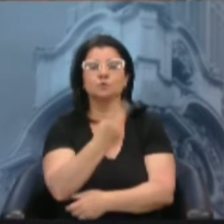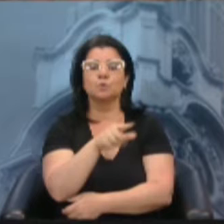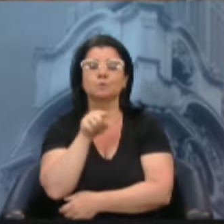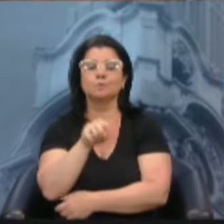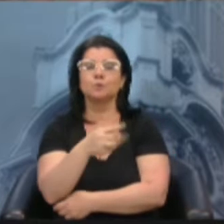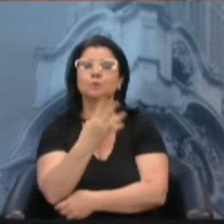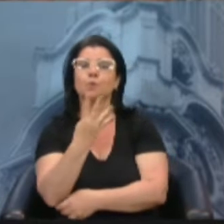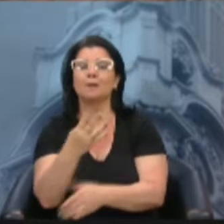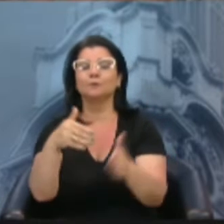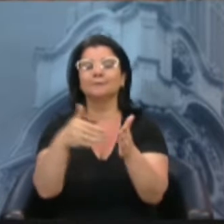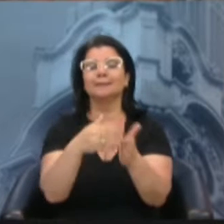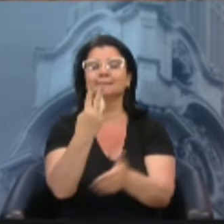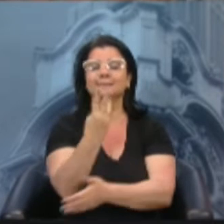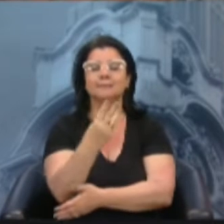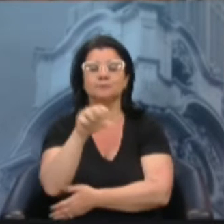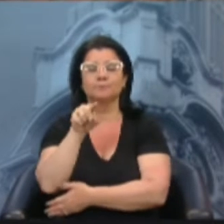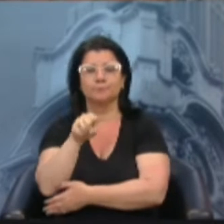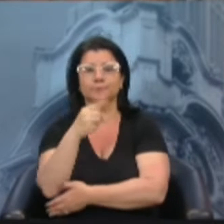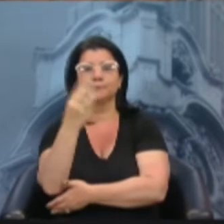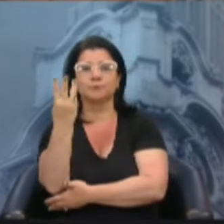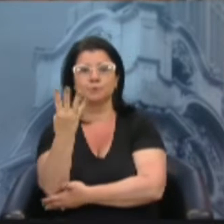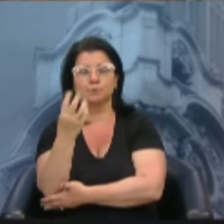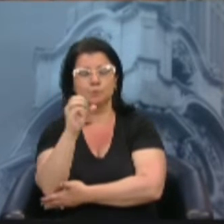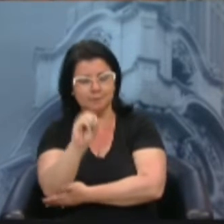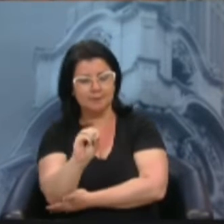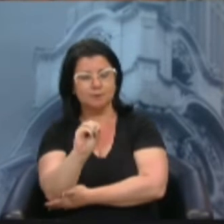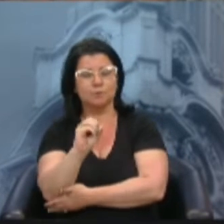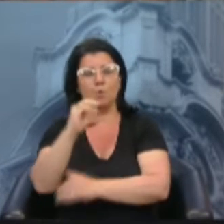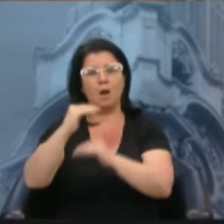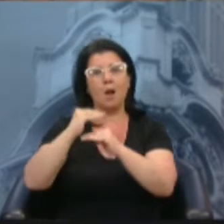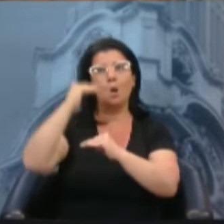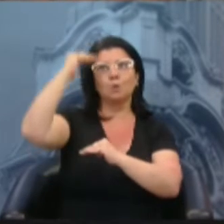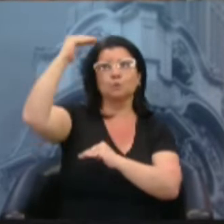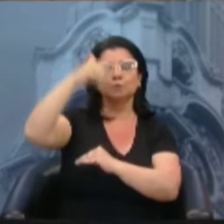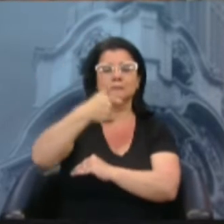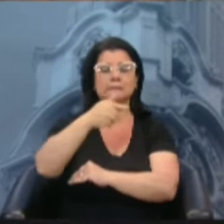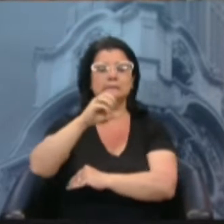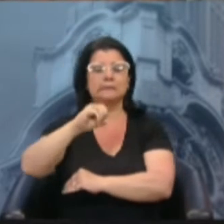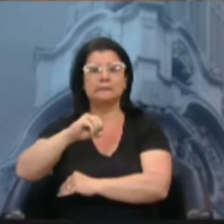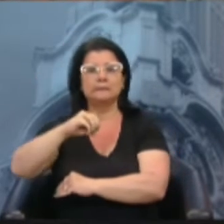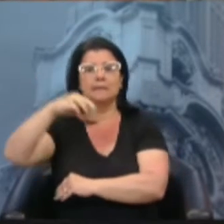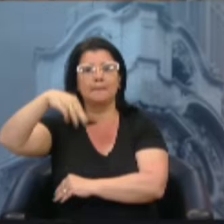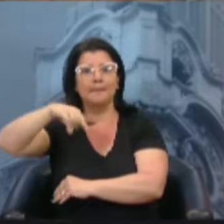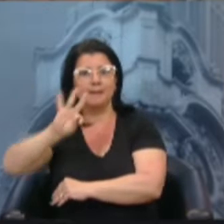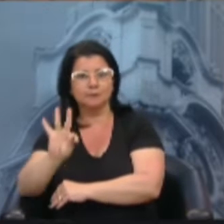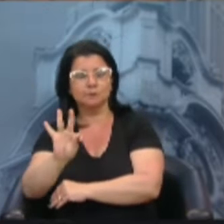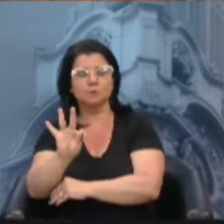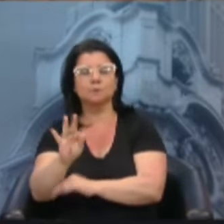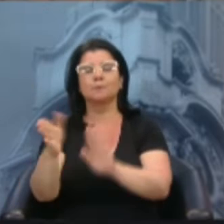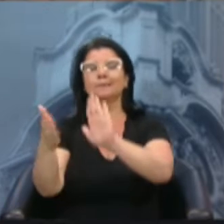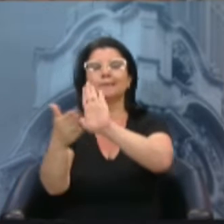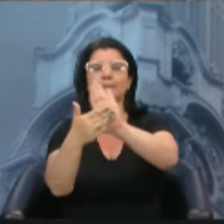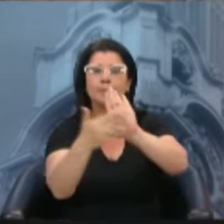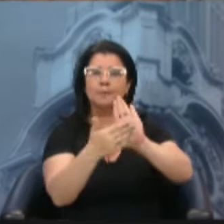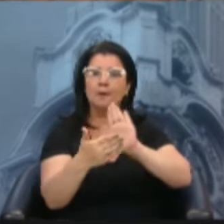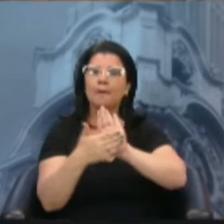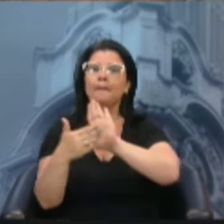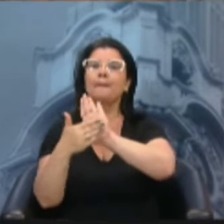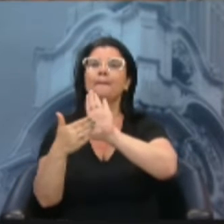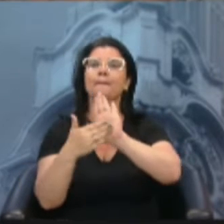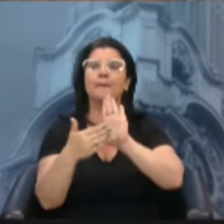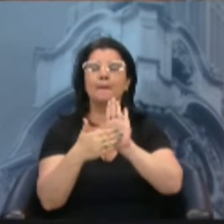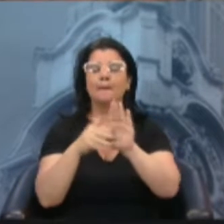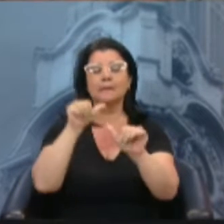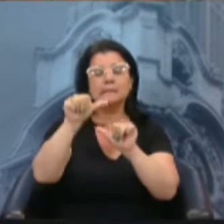2,4 a 3,0, altura de 70 metros. Então, na proposta legislativa, né, a gente está botando a alteração para